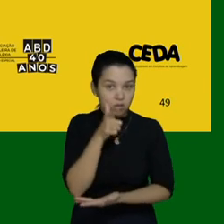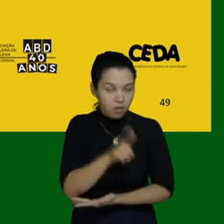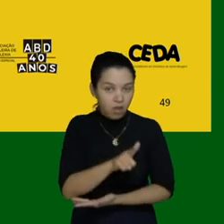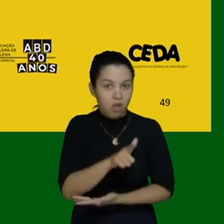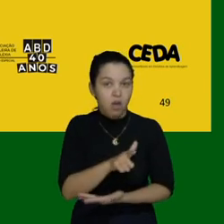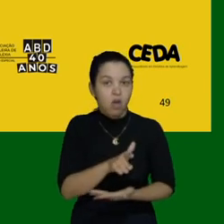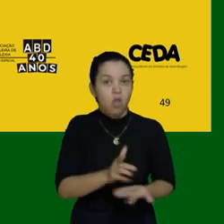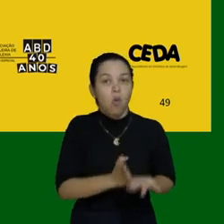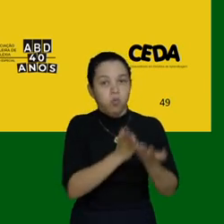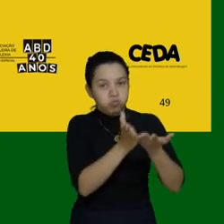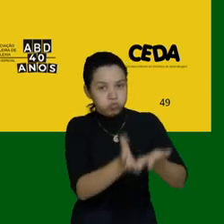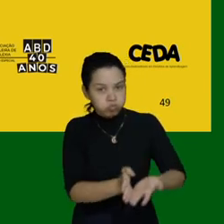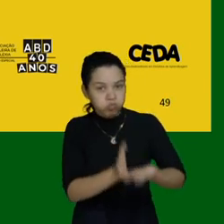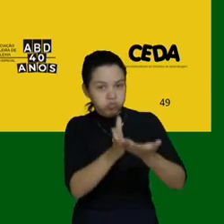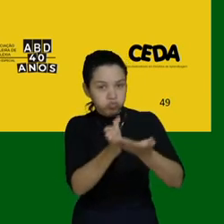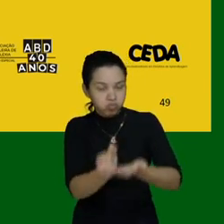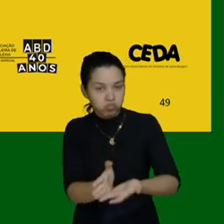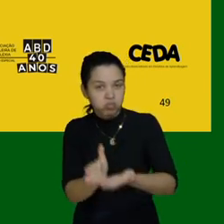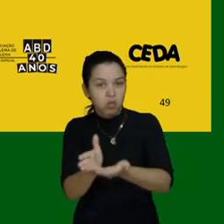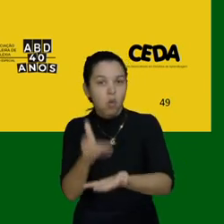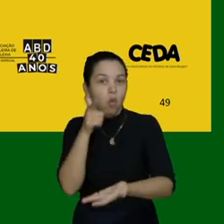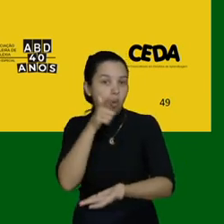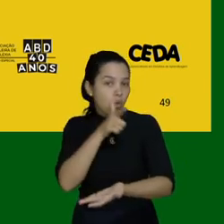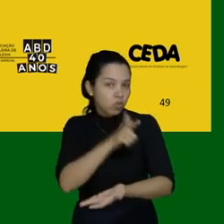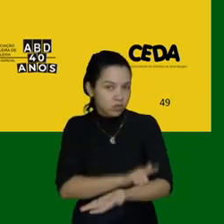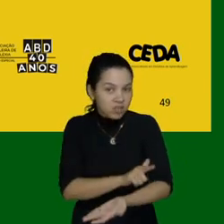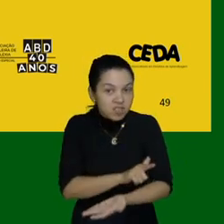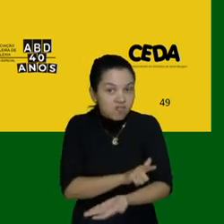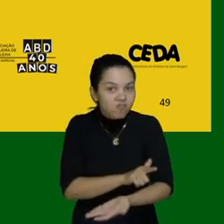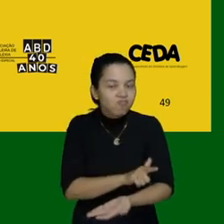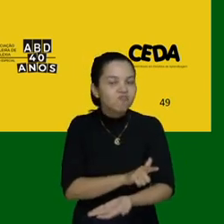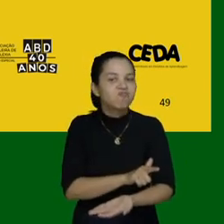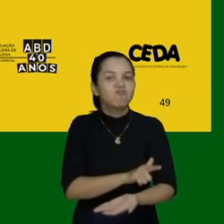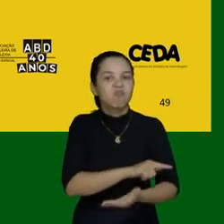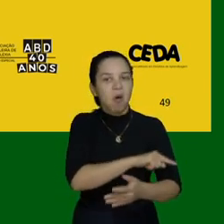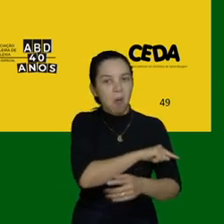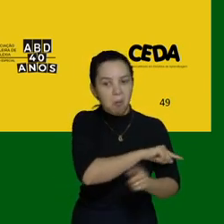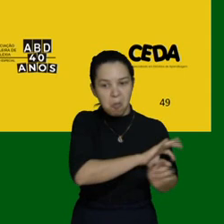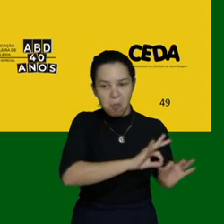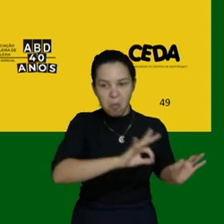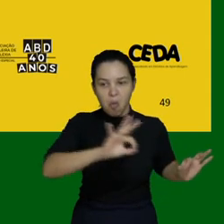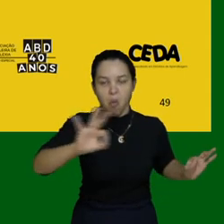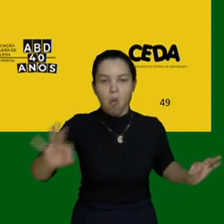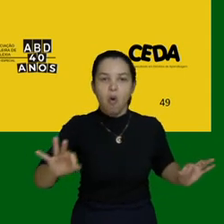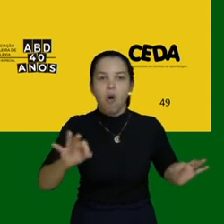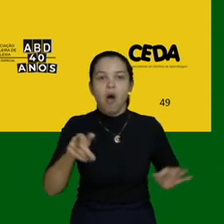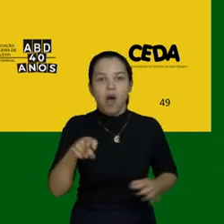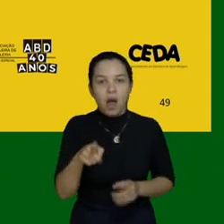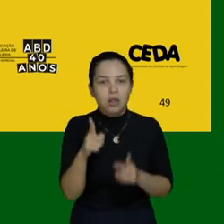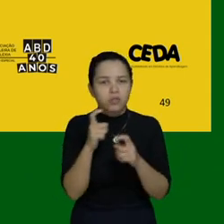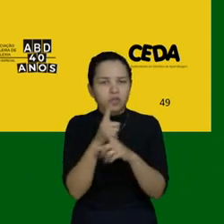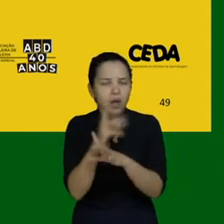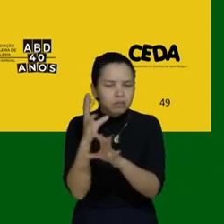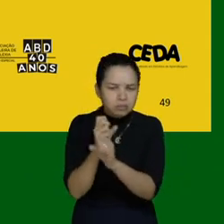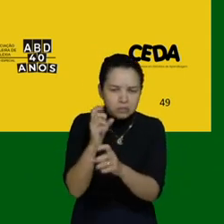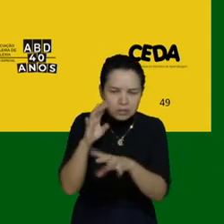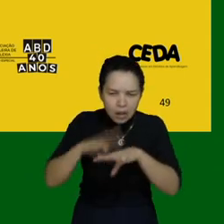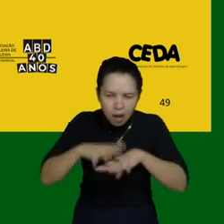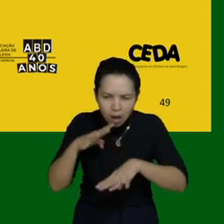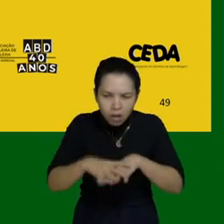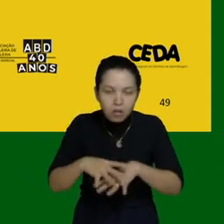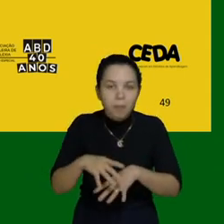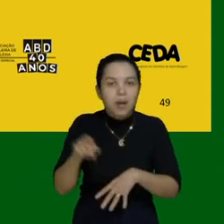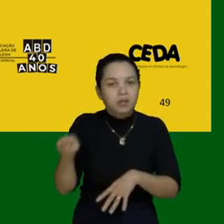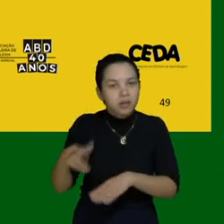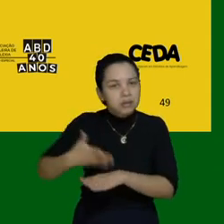num Barquinho aela eu não sei o nome eh não é motor e ela tinha uma dificuldade com o cálculo mas o treinador confiou